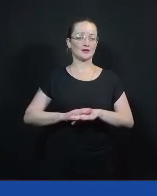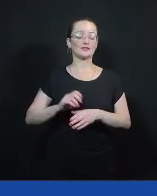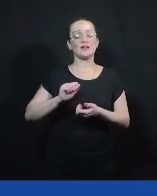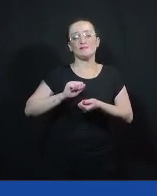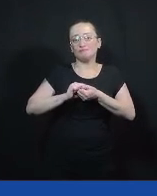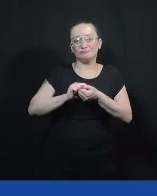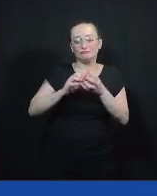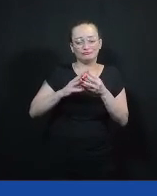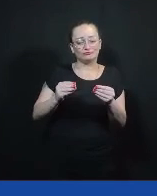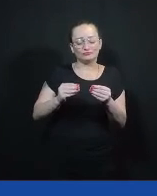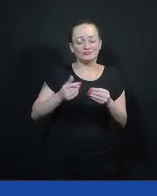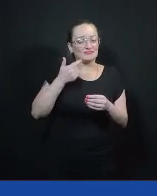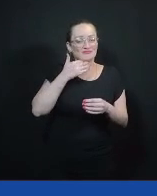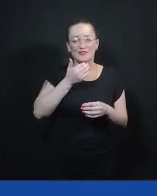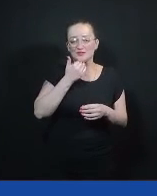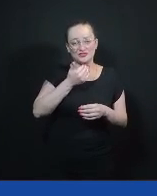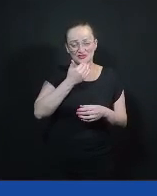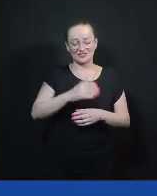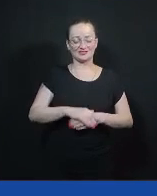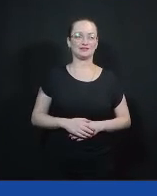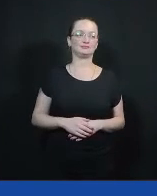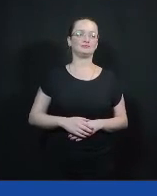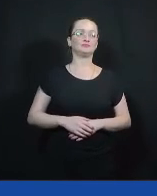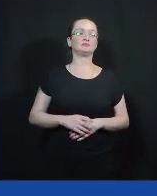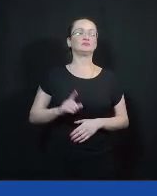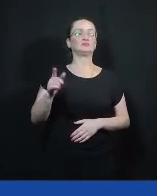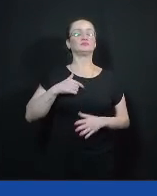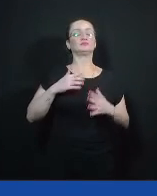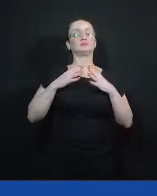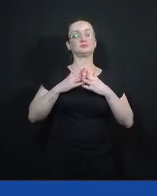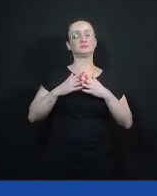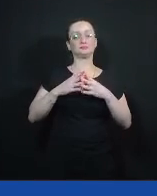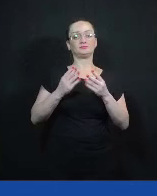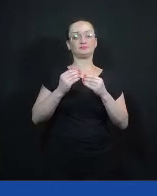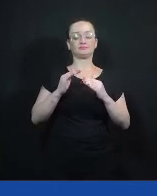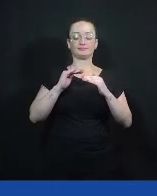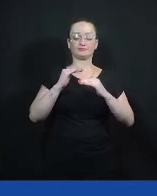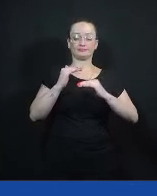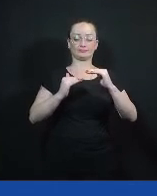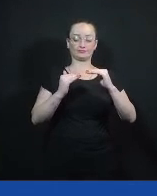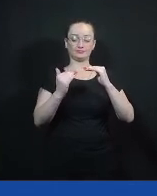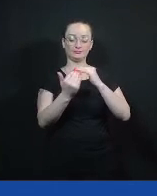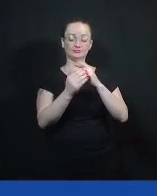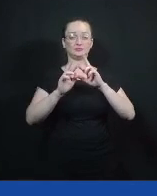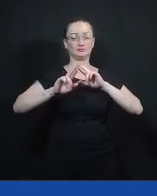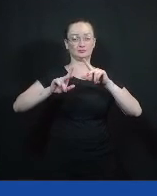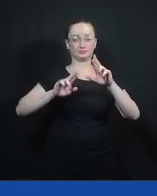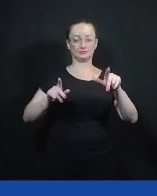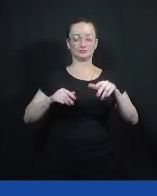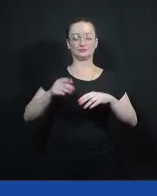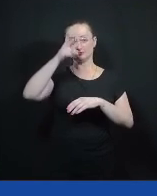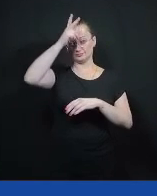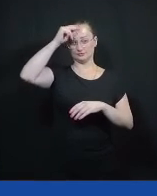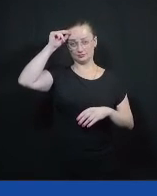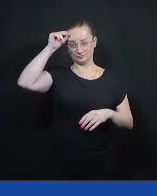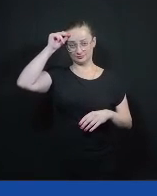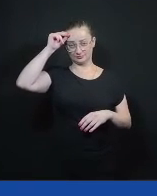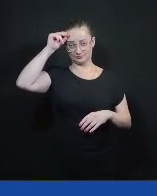enxugar gelo. E se não bastasse todo esse ambiente de complexidade, de muita heterogeneidade, muita diferença entre os